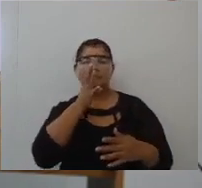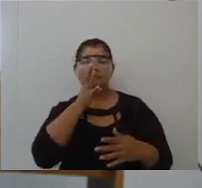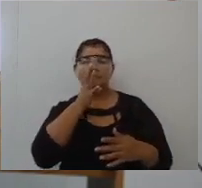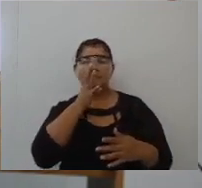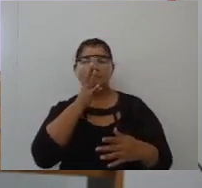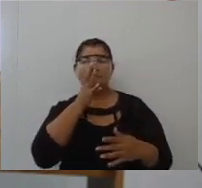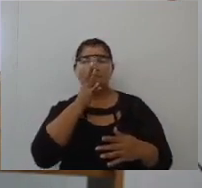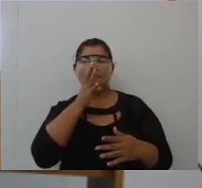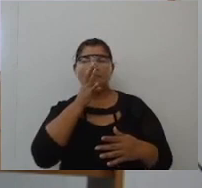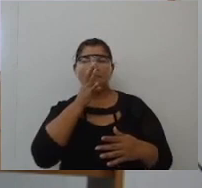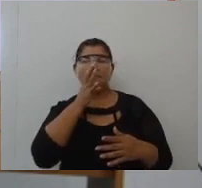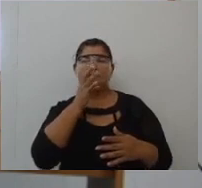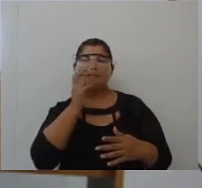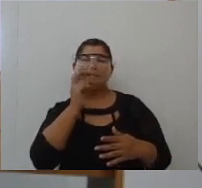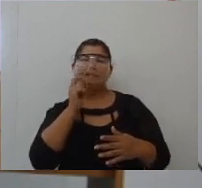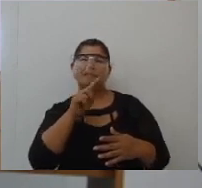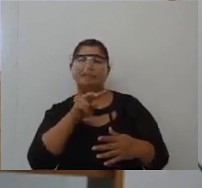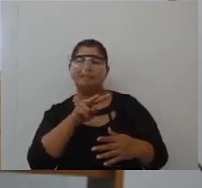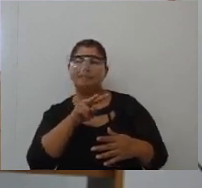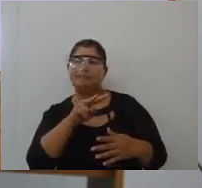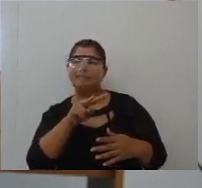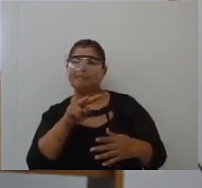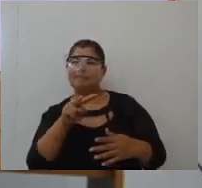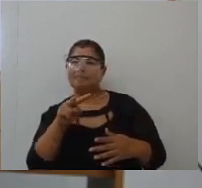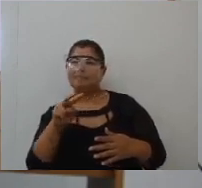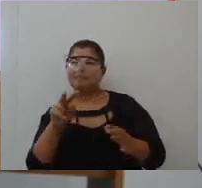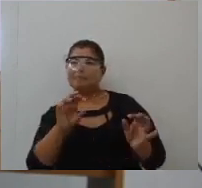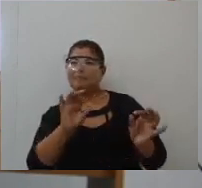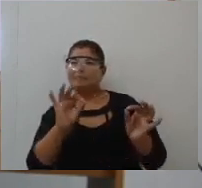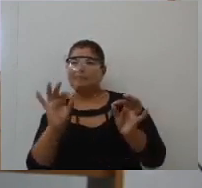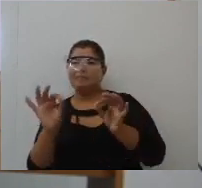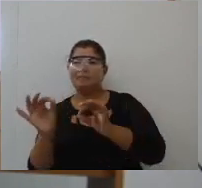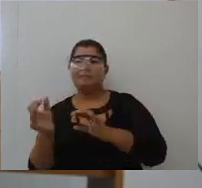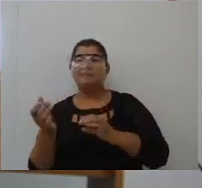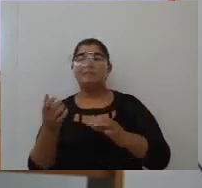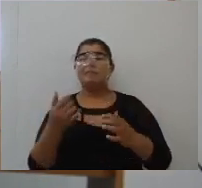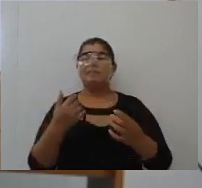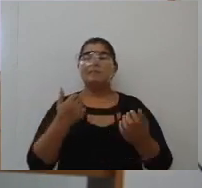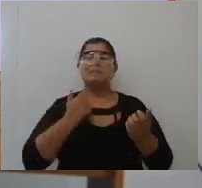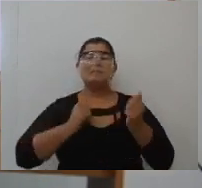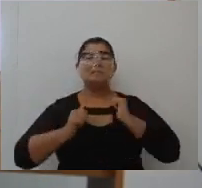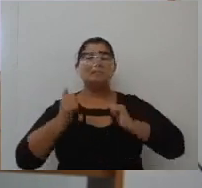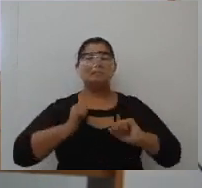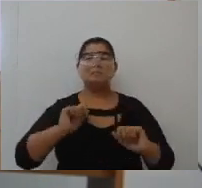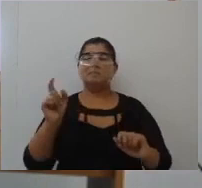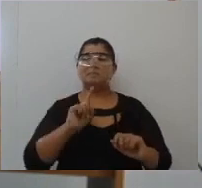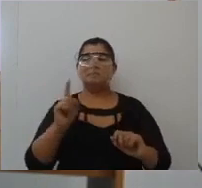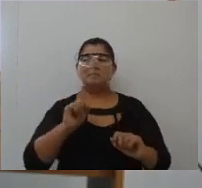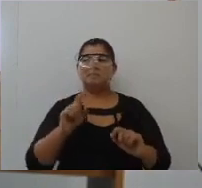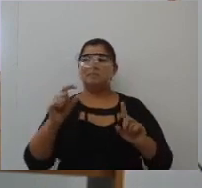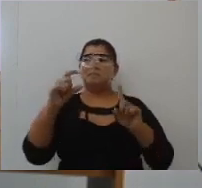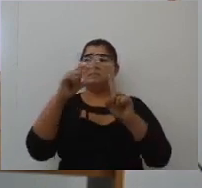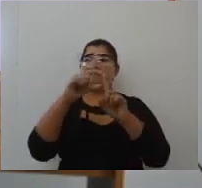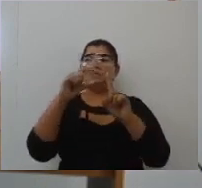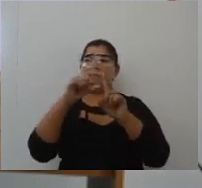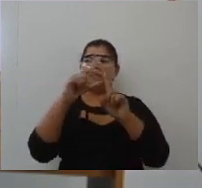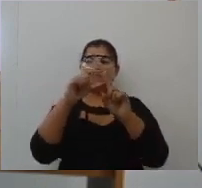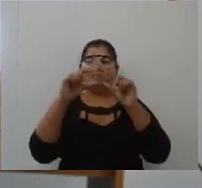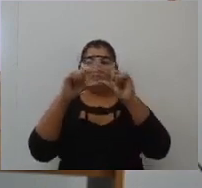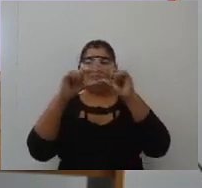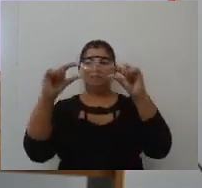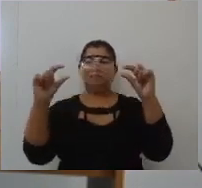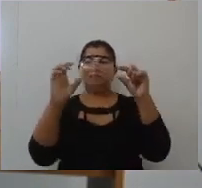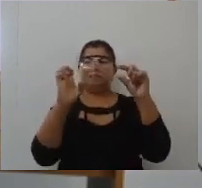Cirino acompanhou, embora com menos entusiasmo. A palavra destacada expressa a ideia